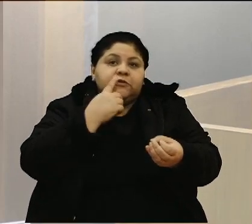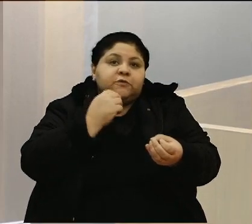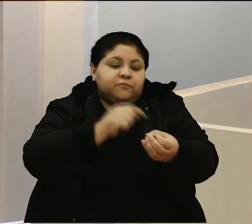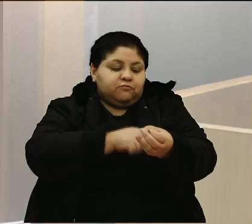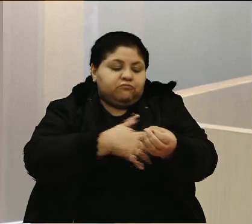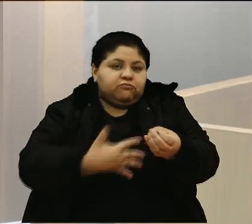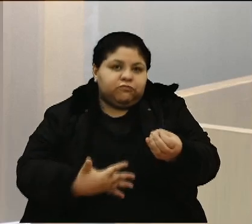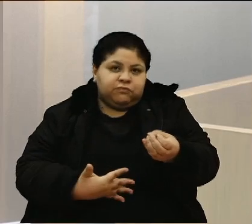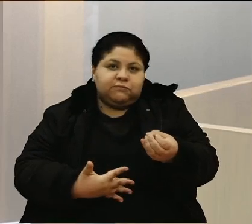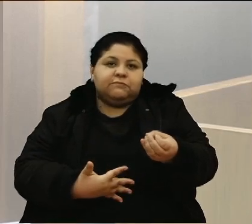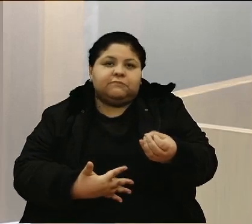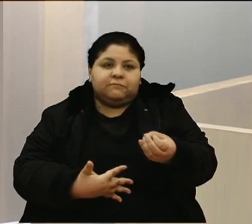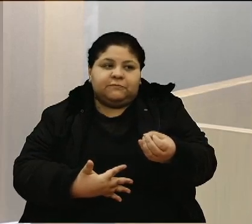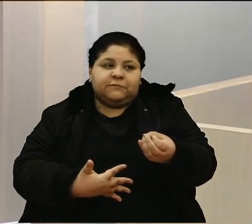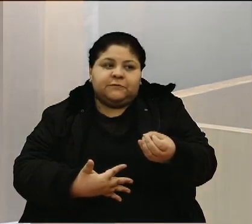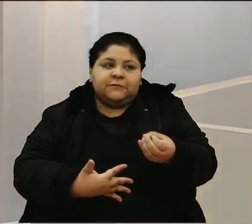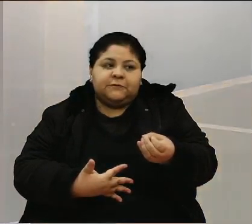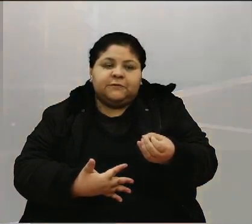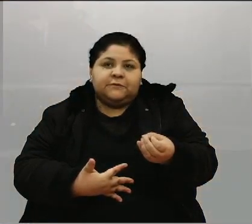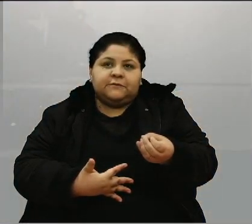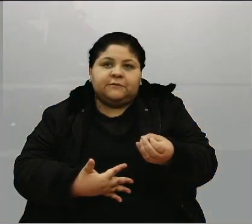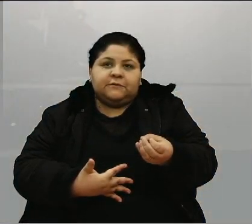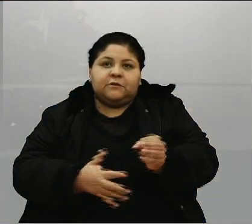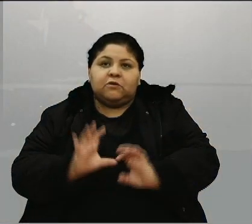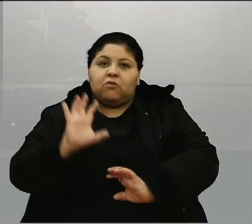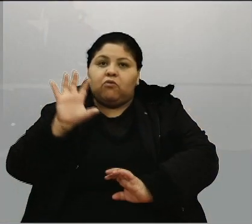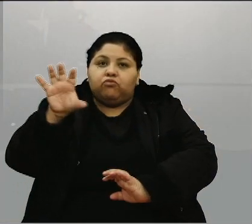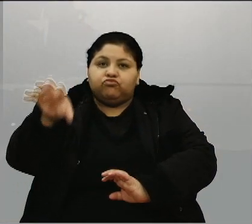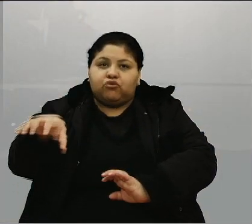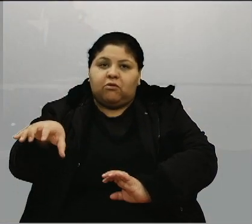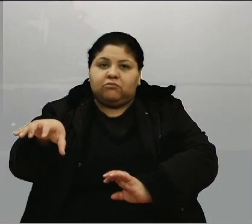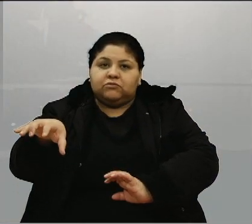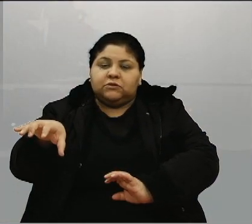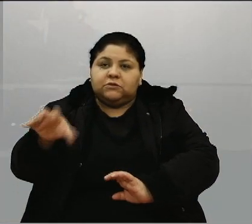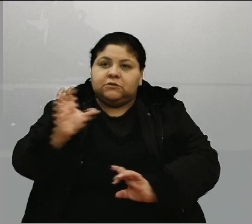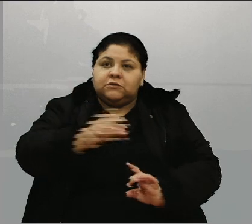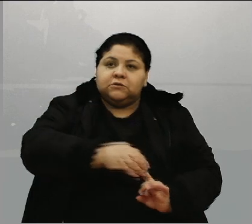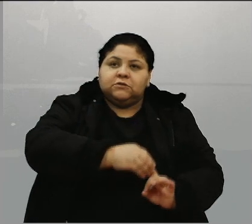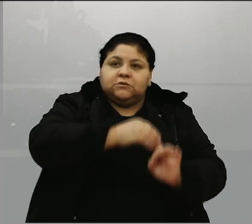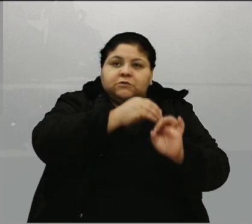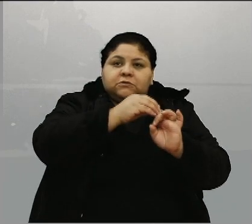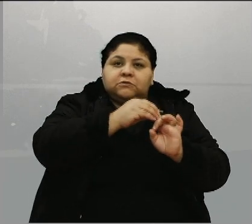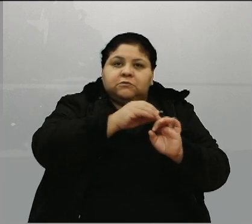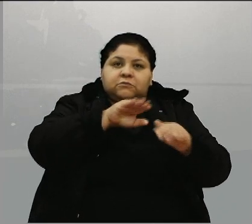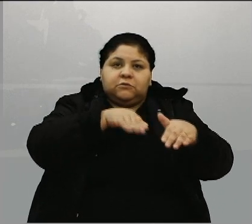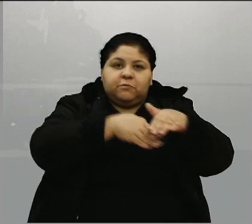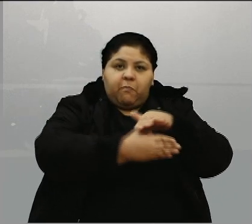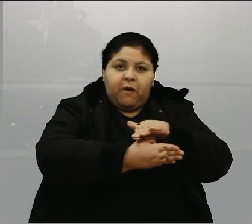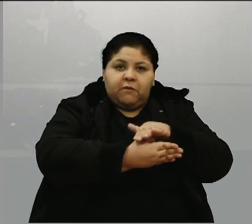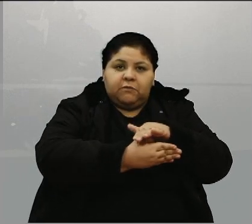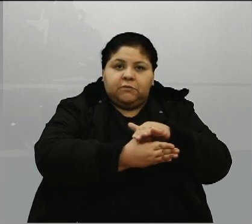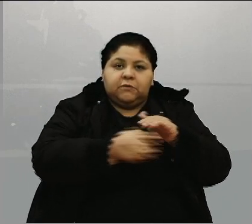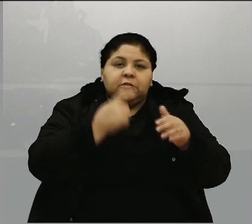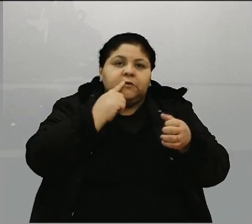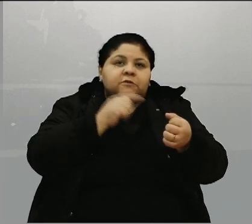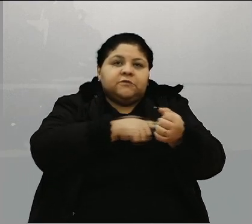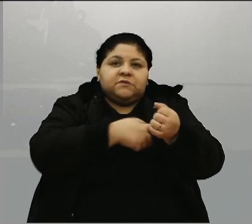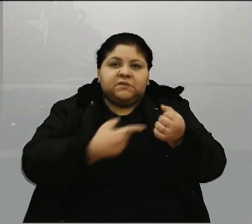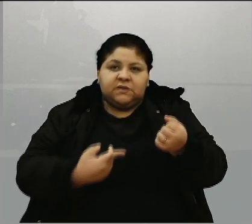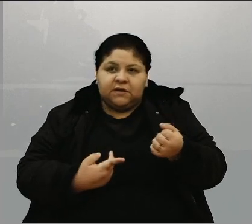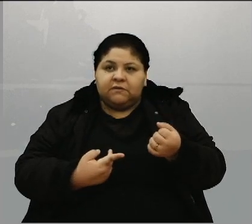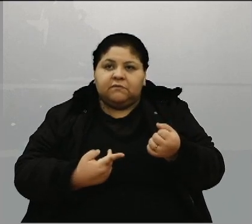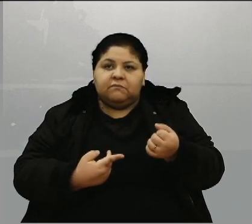é um tema que os órgãos, principalmente bancos de sangue, Hemocentro e o Hemovita,